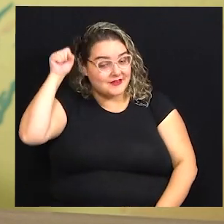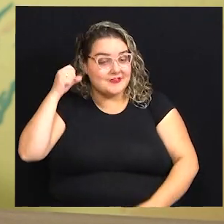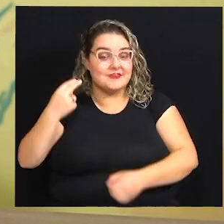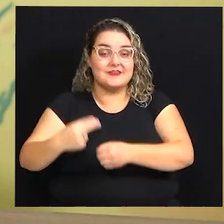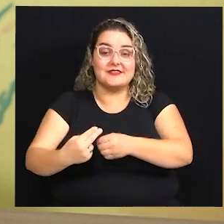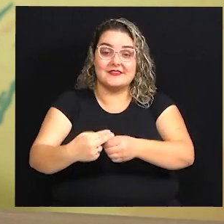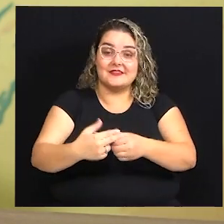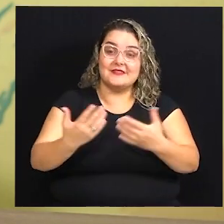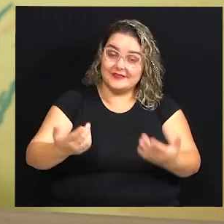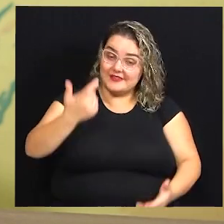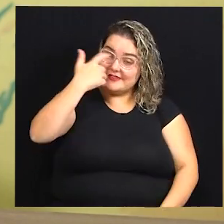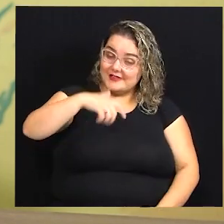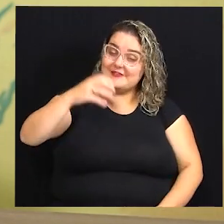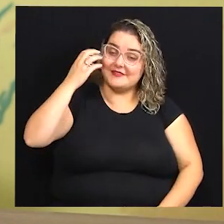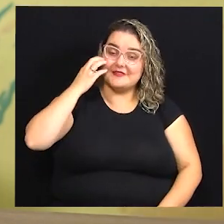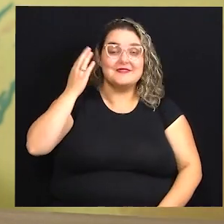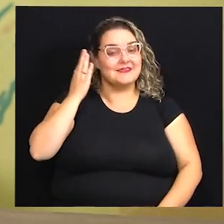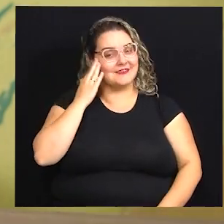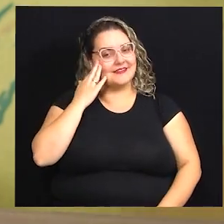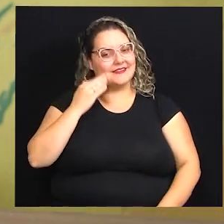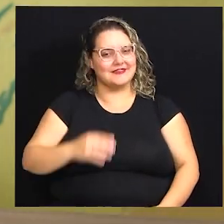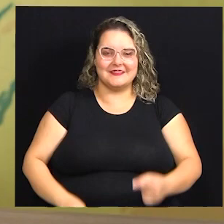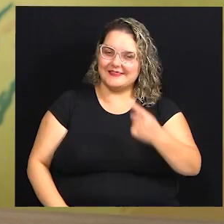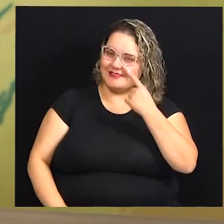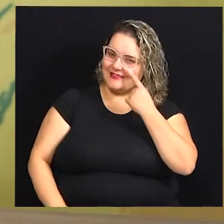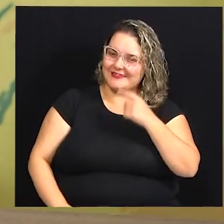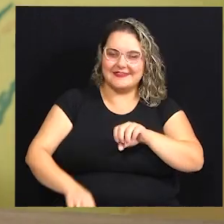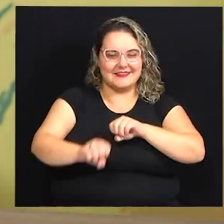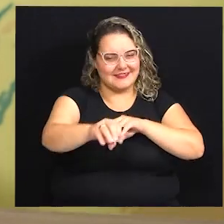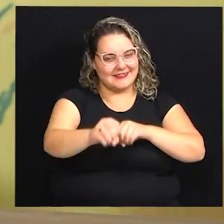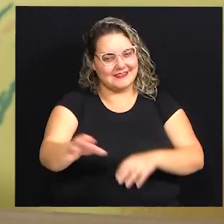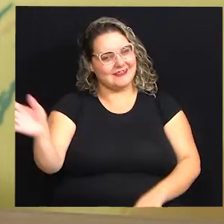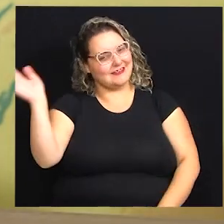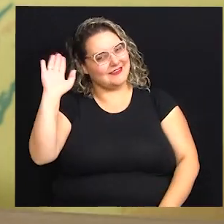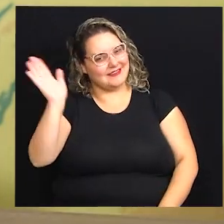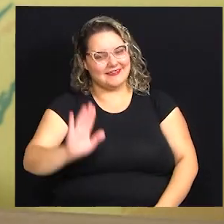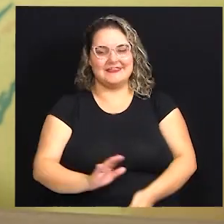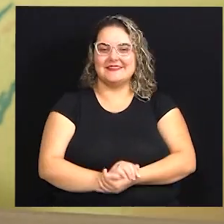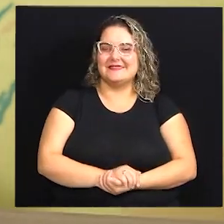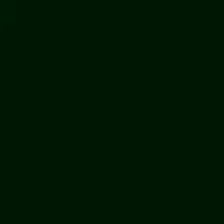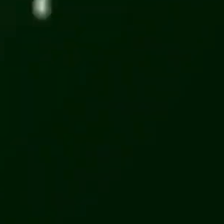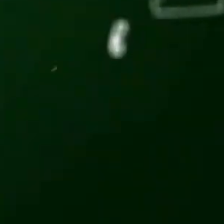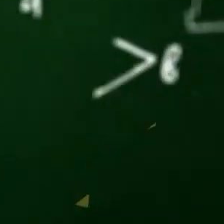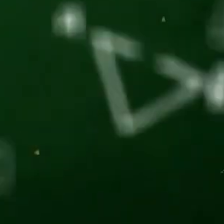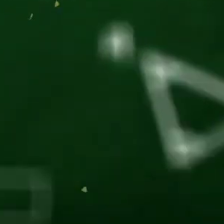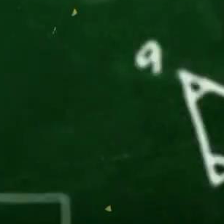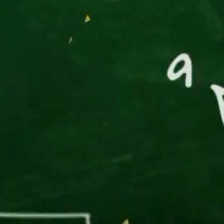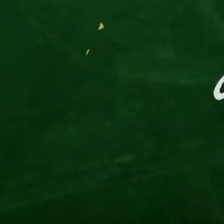Unicamp. Eu sou o André Aranha e já sabe, né? Tô sempre, ó, de olho na educação. Tchau!